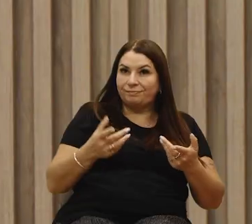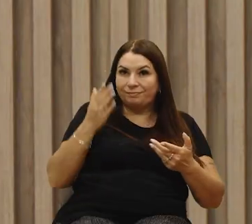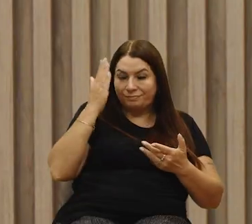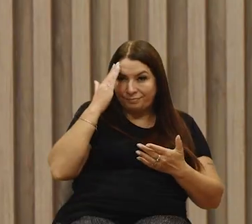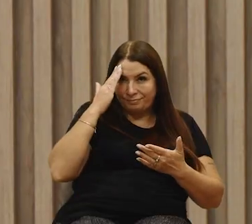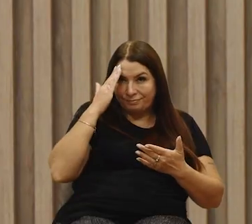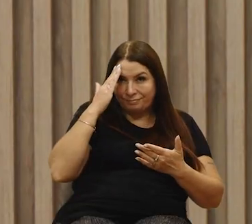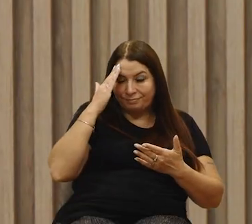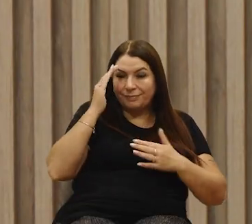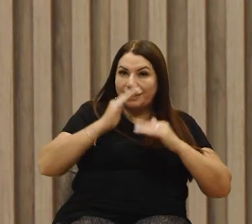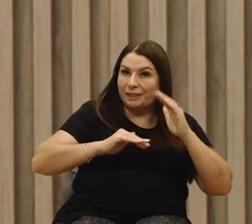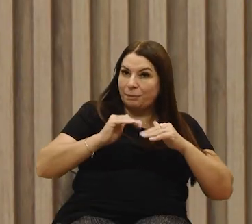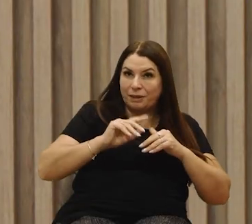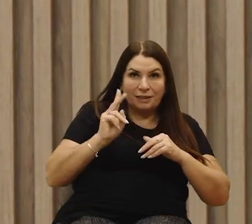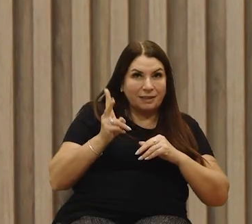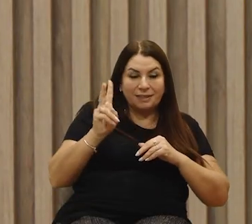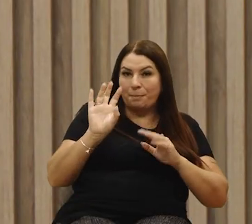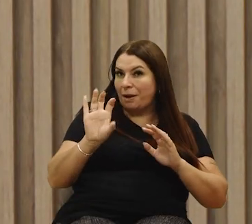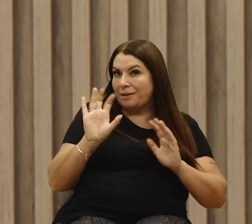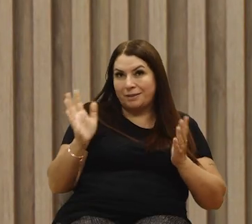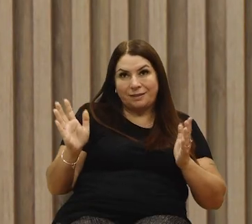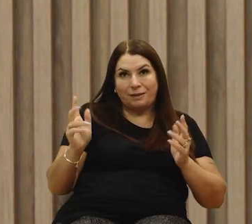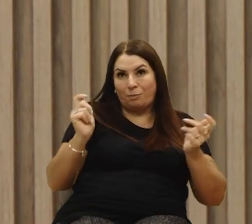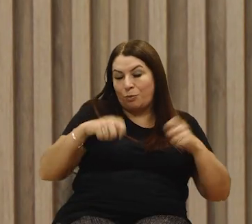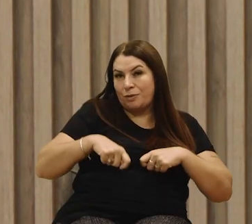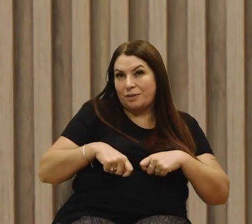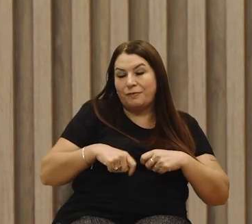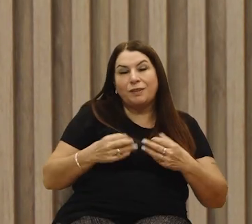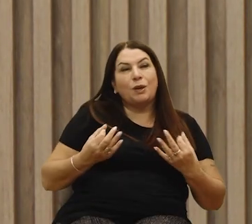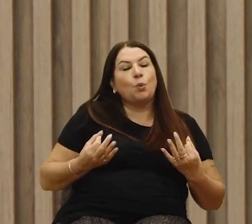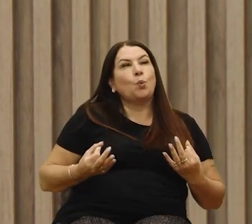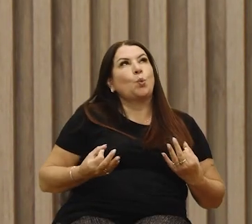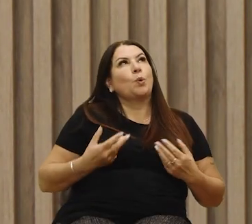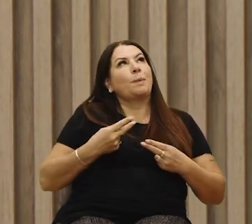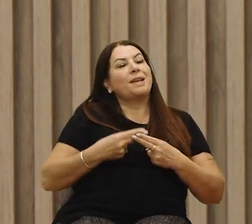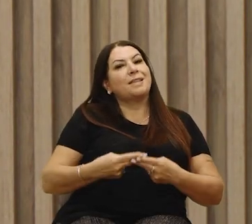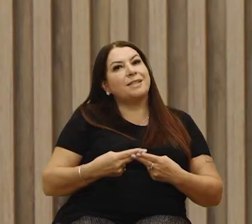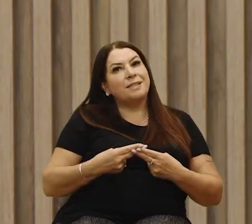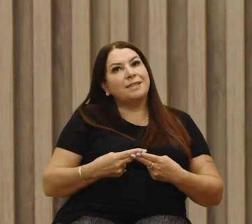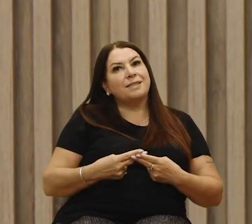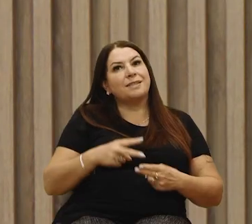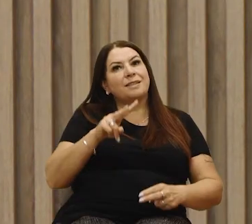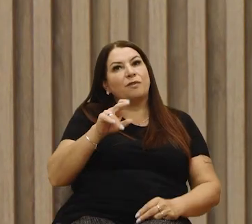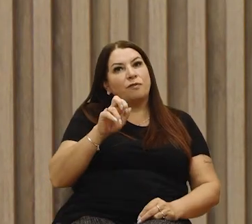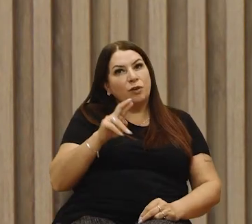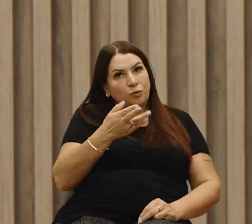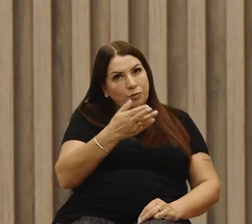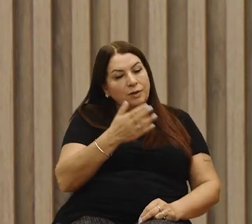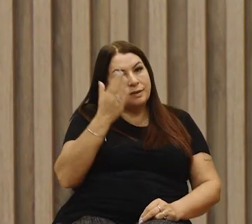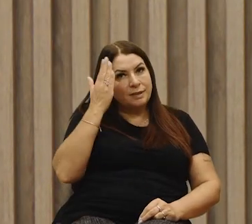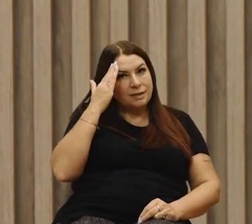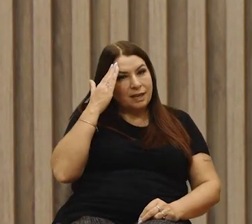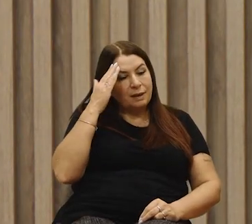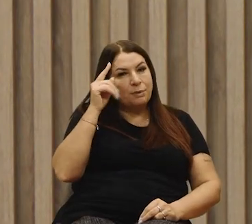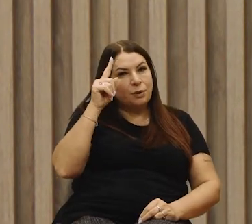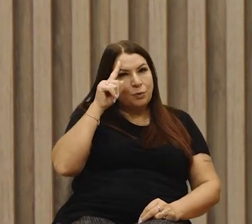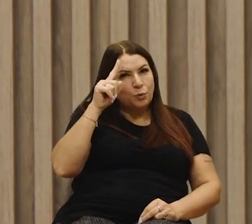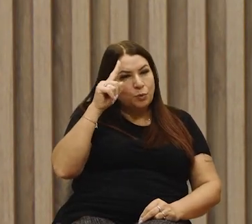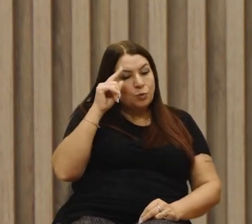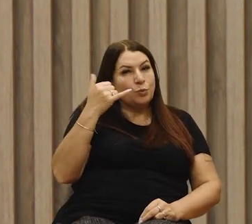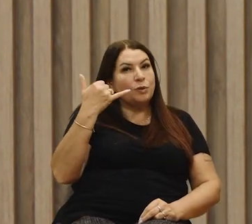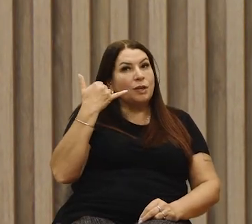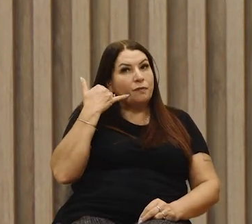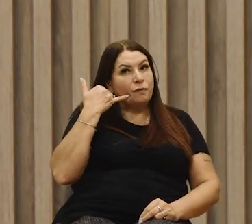sabe que na prática nem sempre é possível ser zen, Vitor. E o celular tá ali batendo todo dia